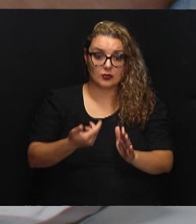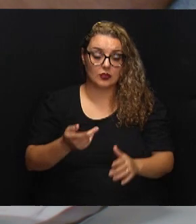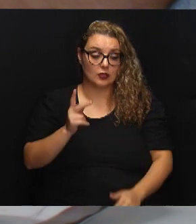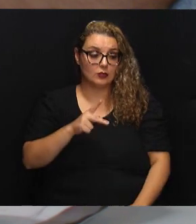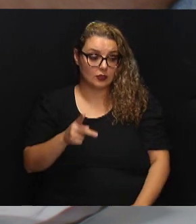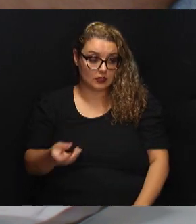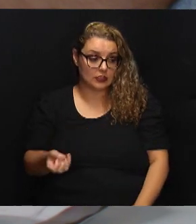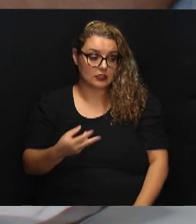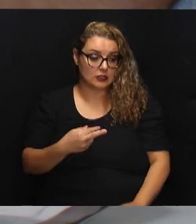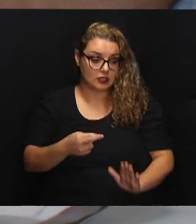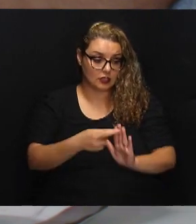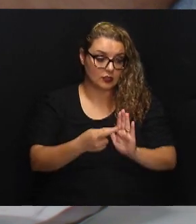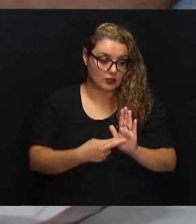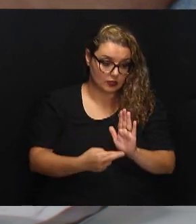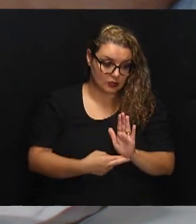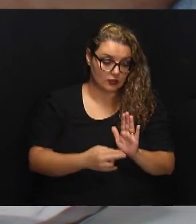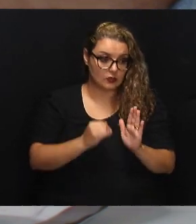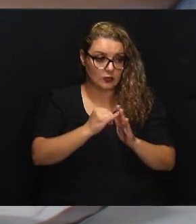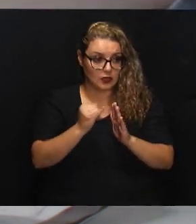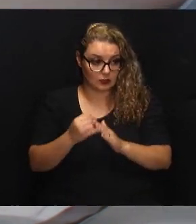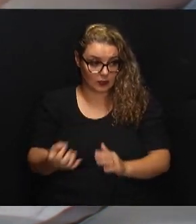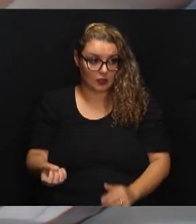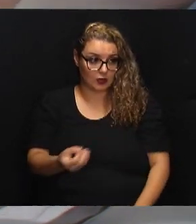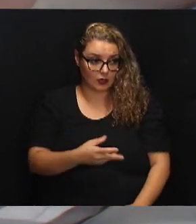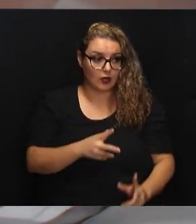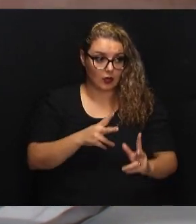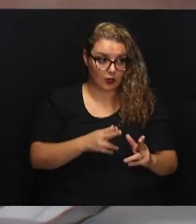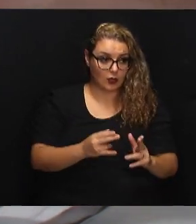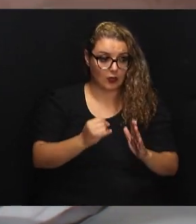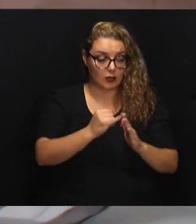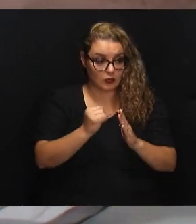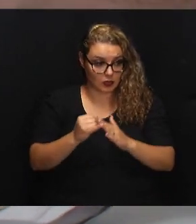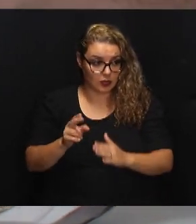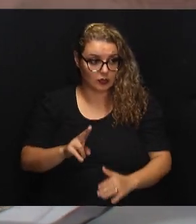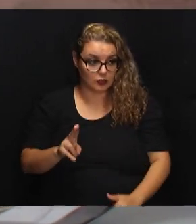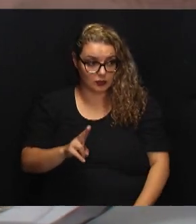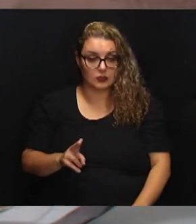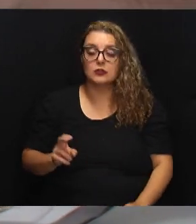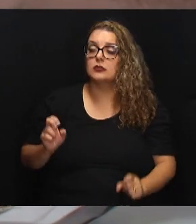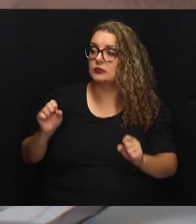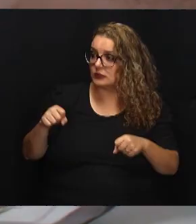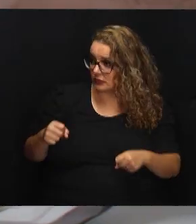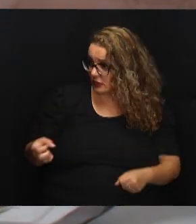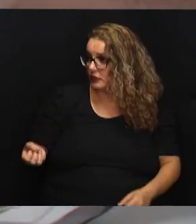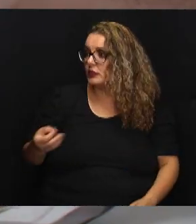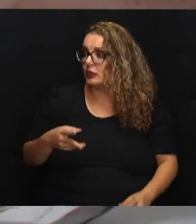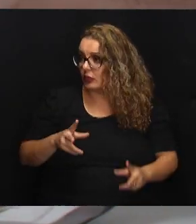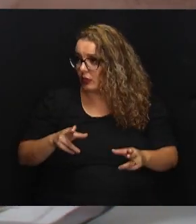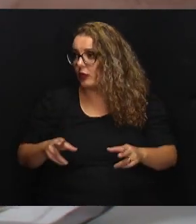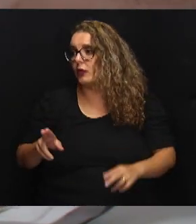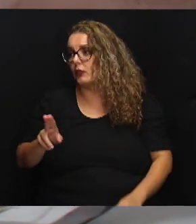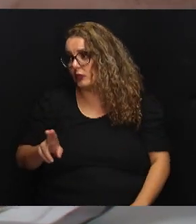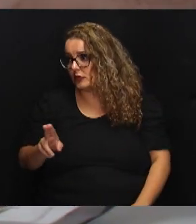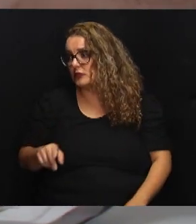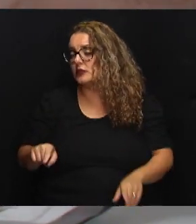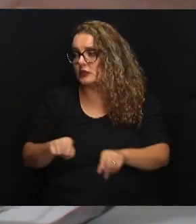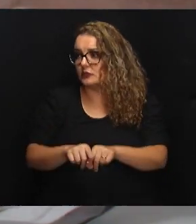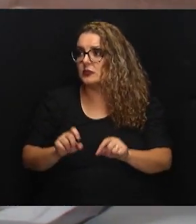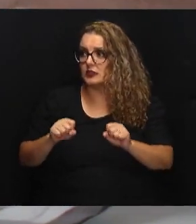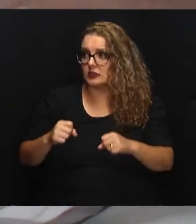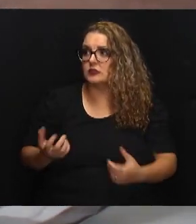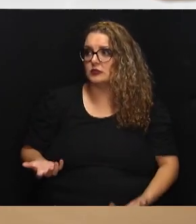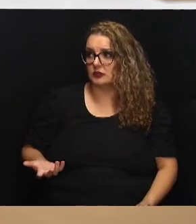regras valem tanto para imóveis novos quanto para imóveis usados? Tanto para imóveis novos quanto para imóveis usados, exatamente, vale para os